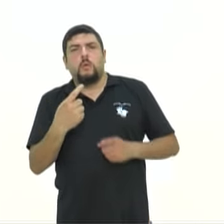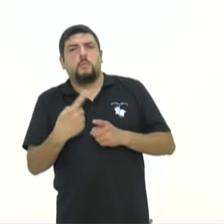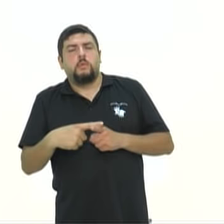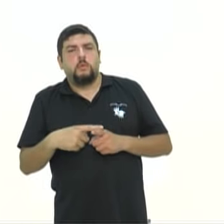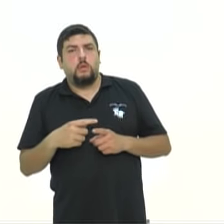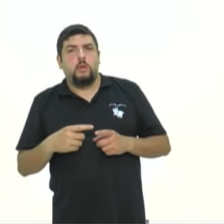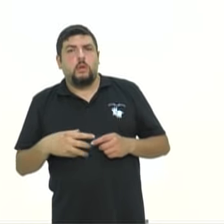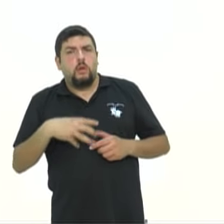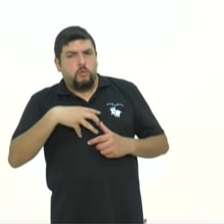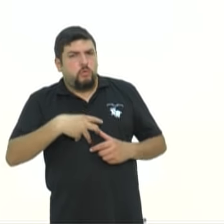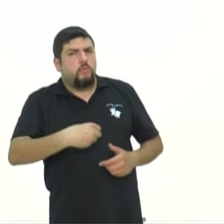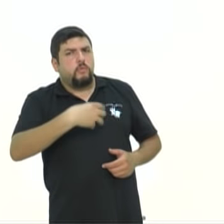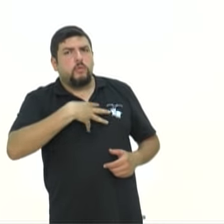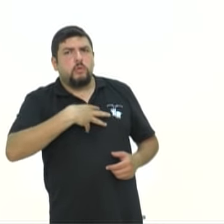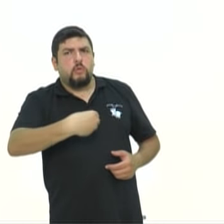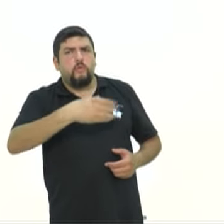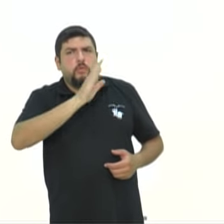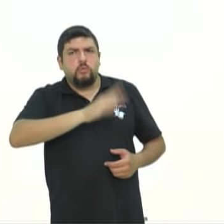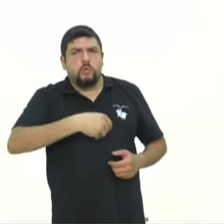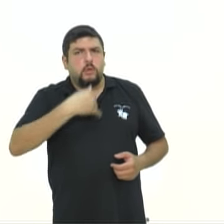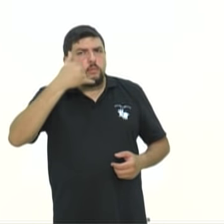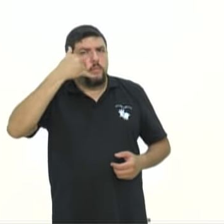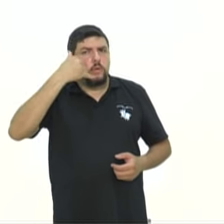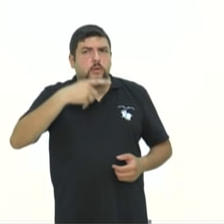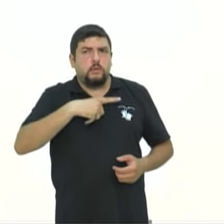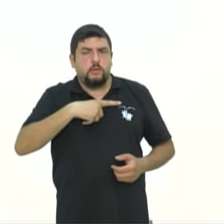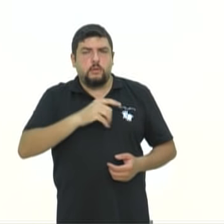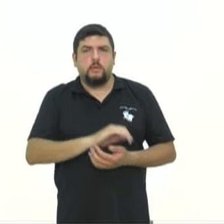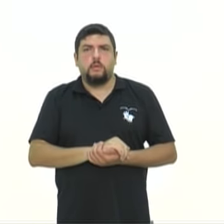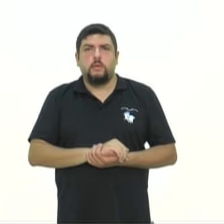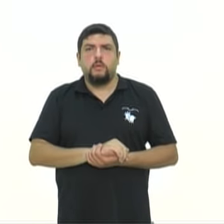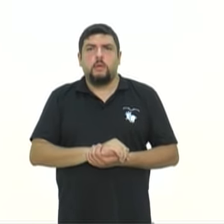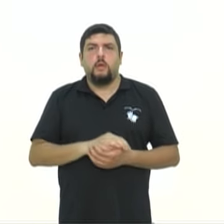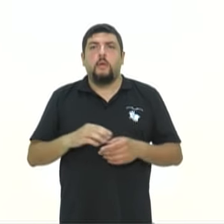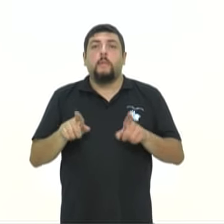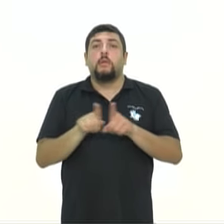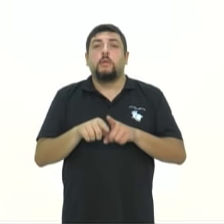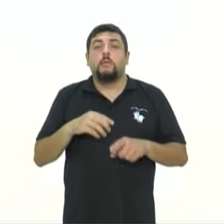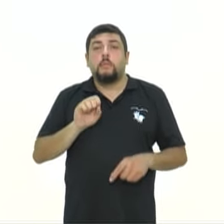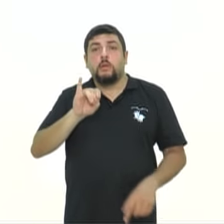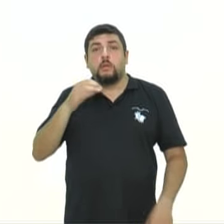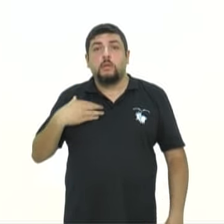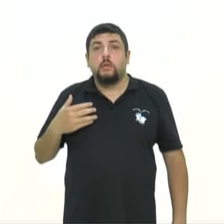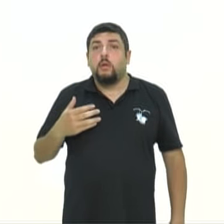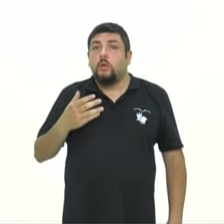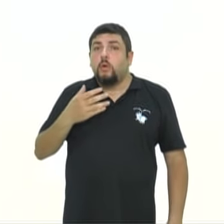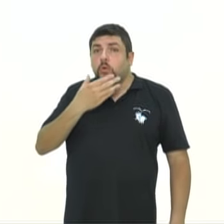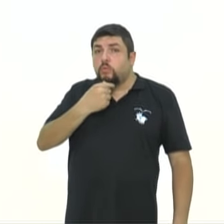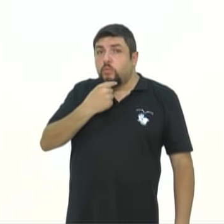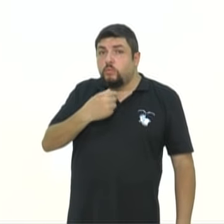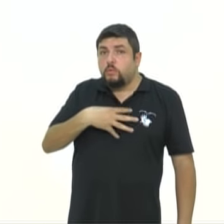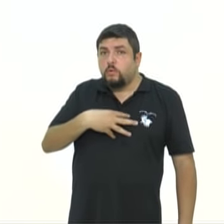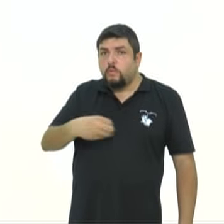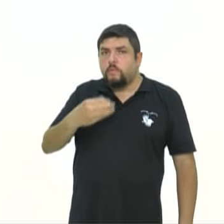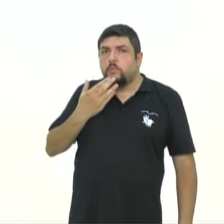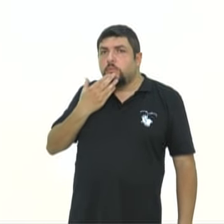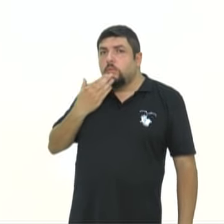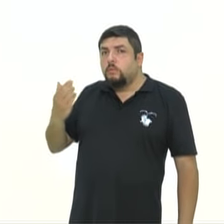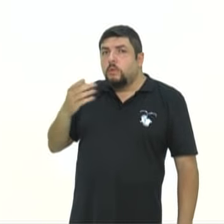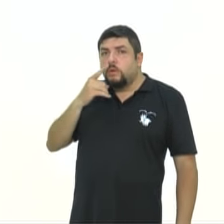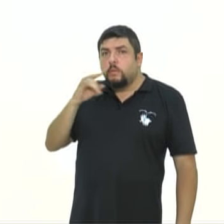em vista ali a expressão facial dos personagens. Assim, seu pedido verbal ao pai revela seu